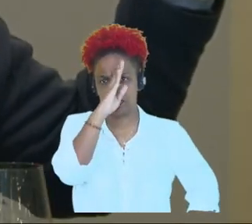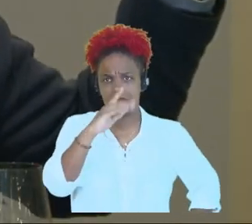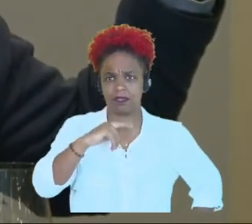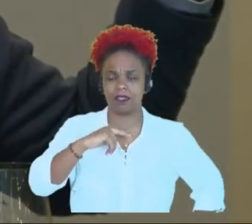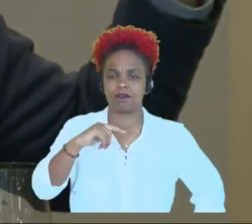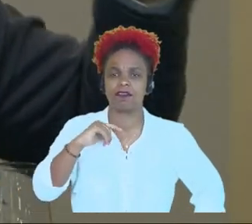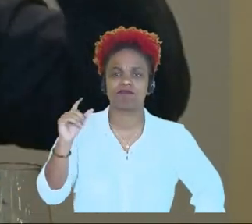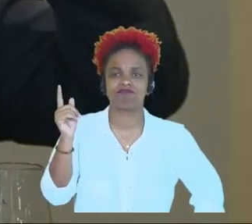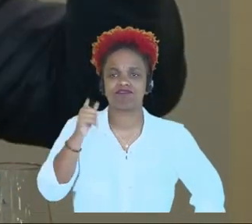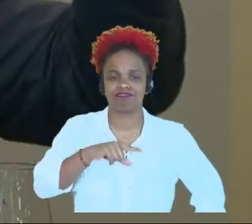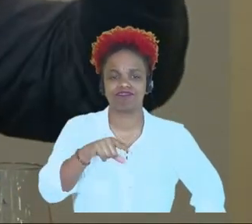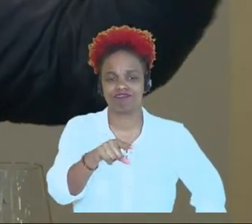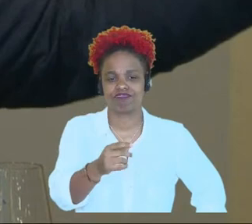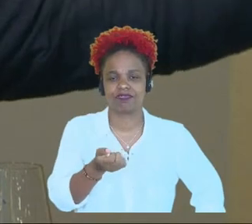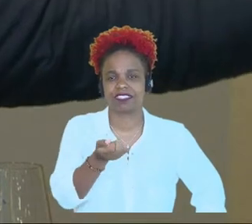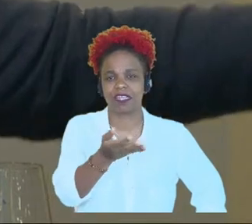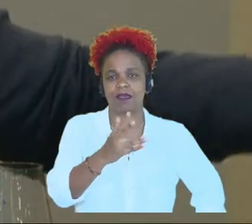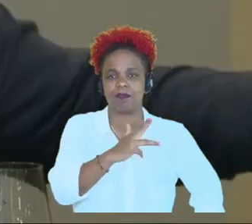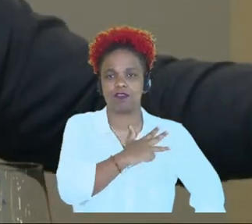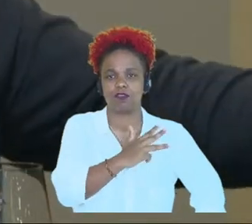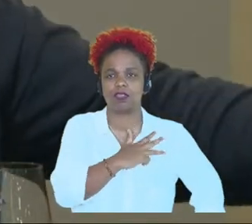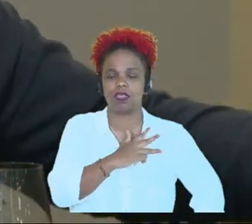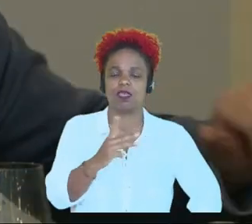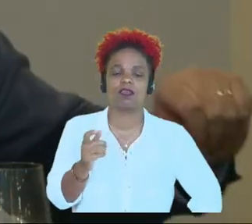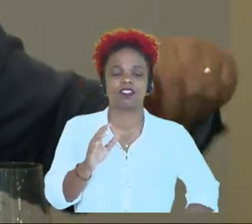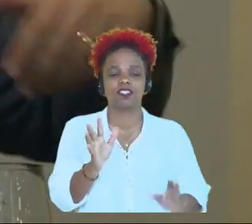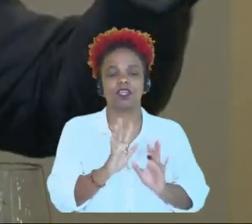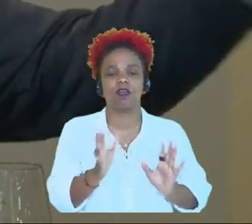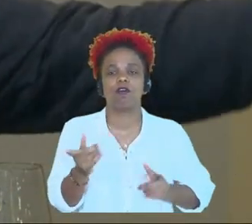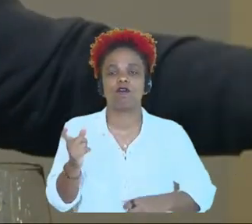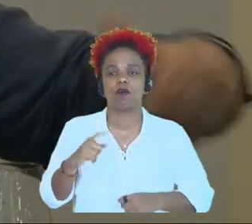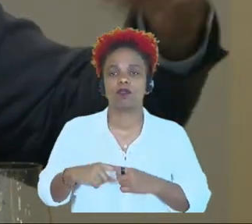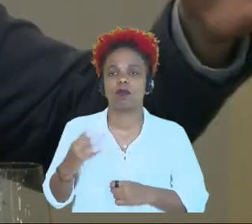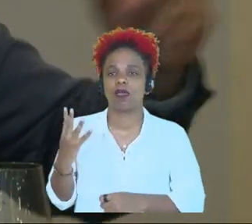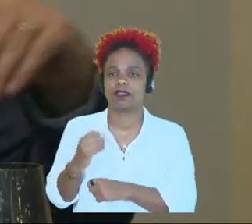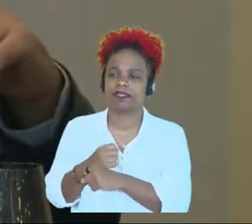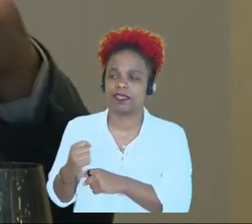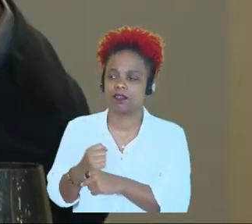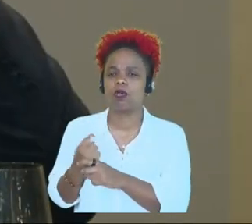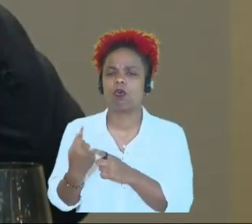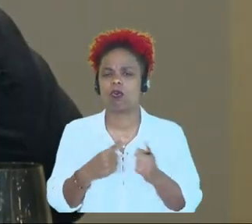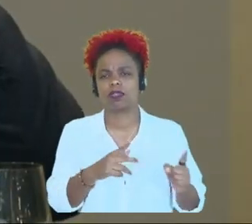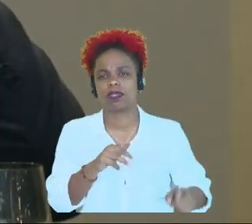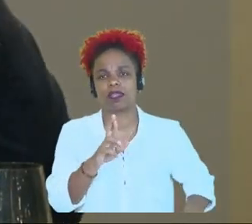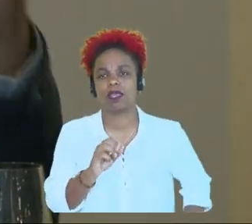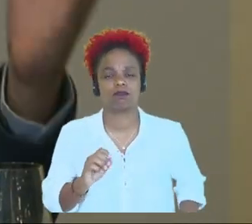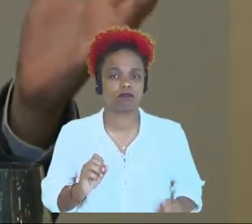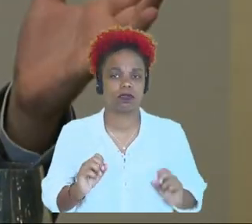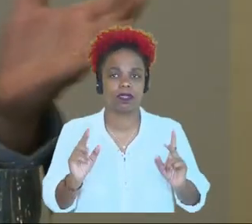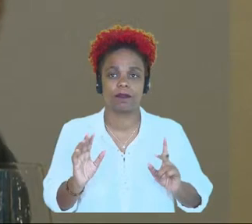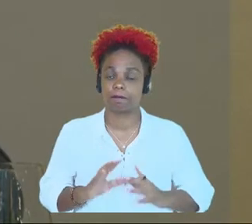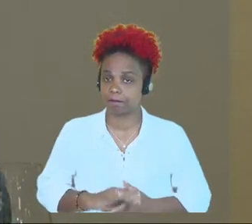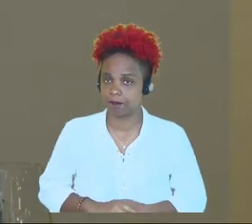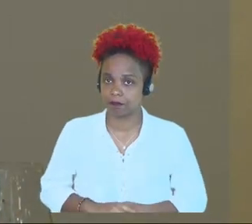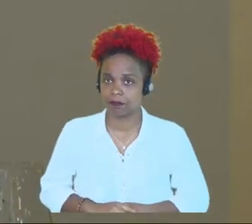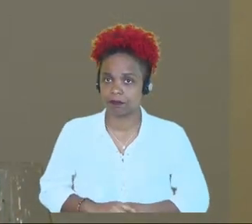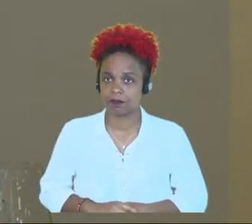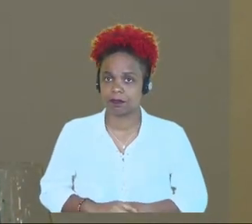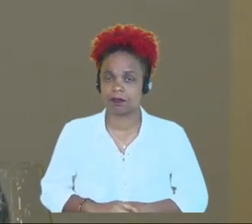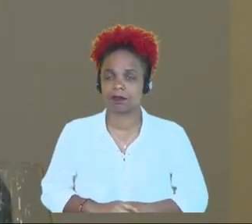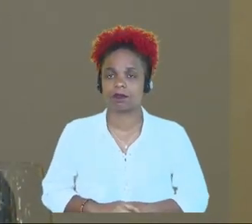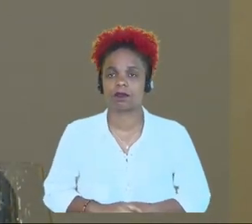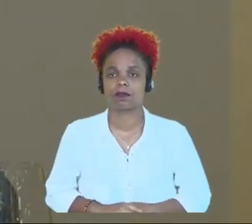reconheço a vitória do Lula, tchau, volto daqui a 4 anos, vou fazer oposição, obviamente, ele